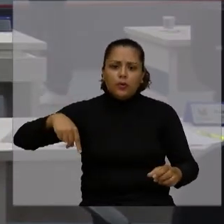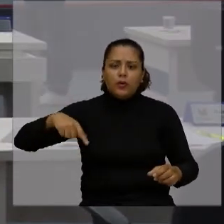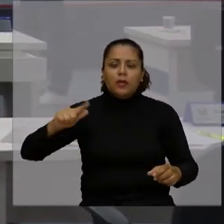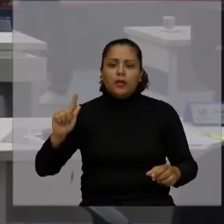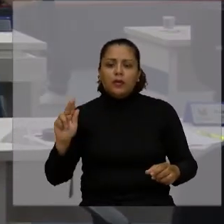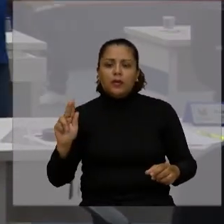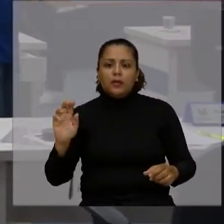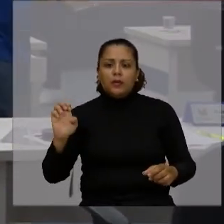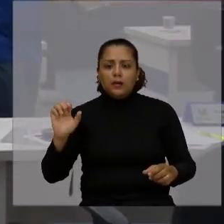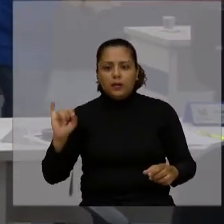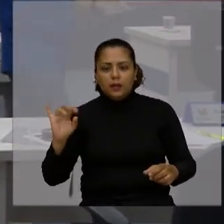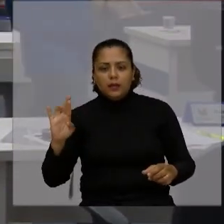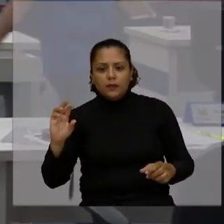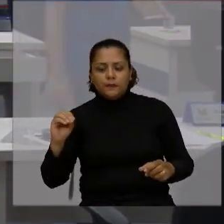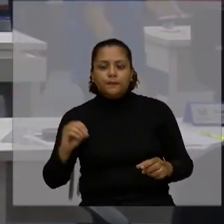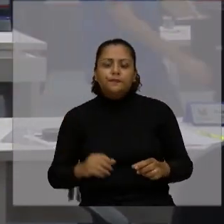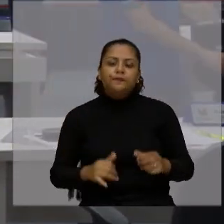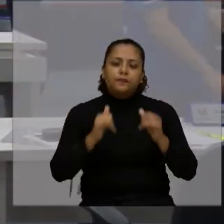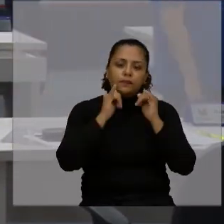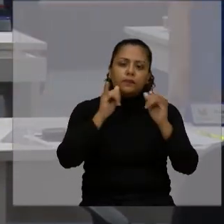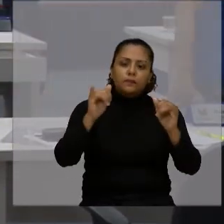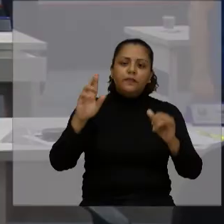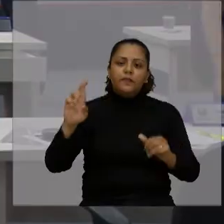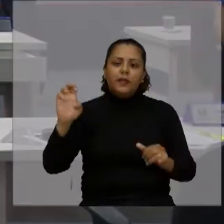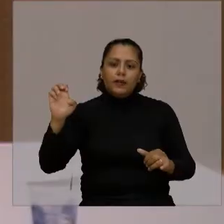Com a palavra, o vereador Renato Santiago.